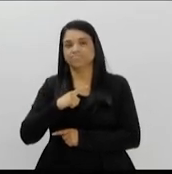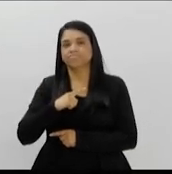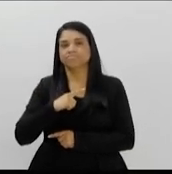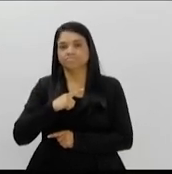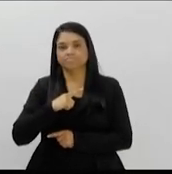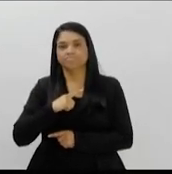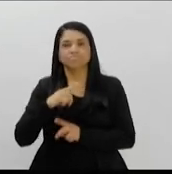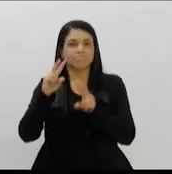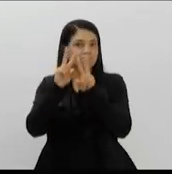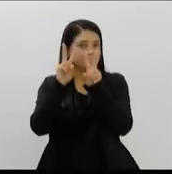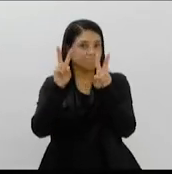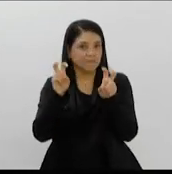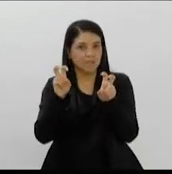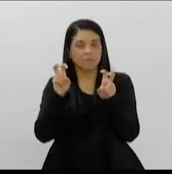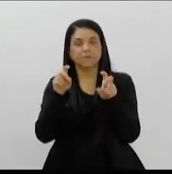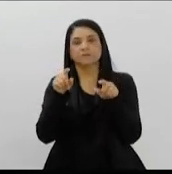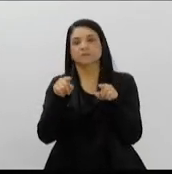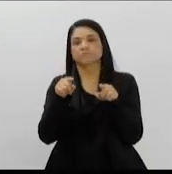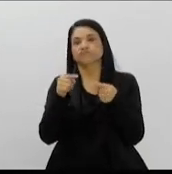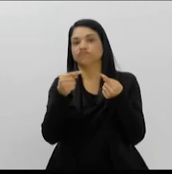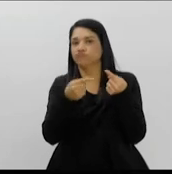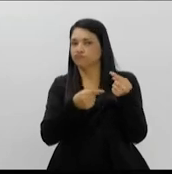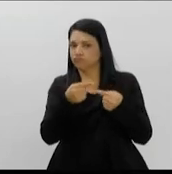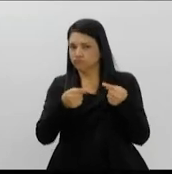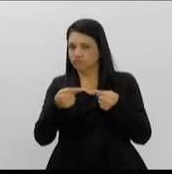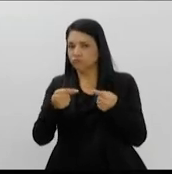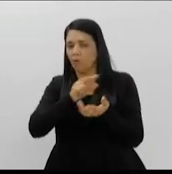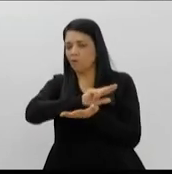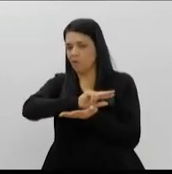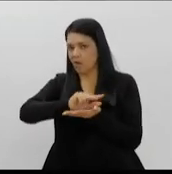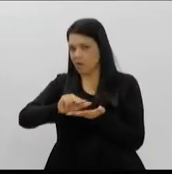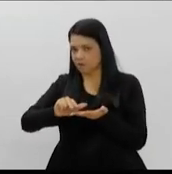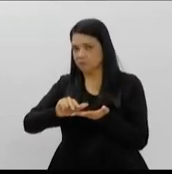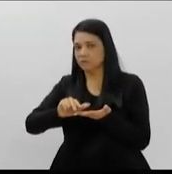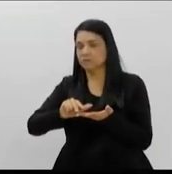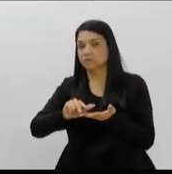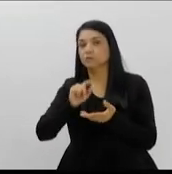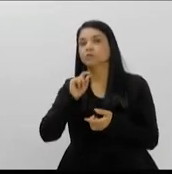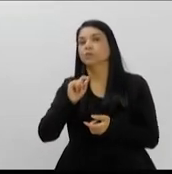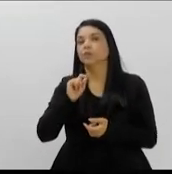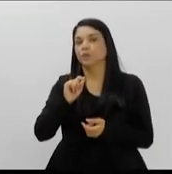que podem ser objeto de discussão, que é